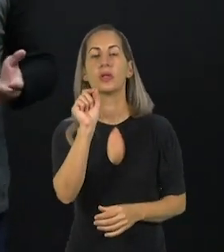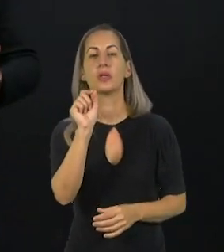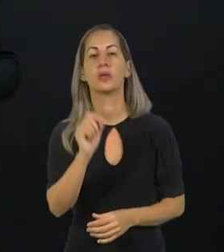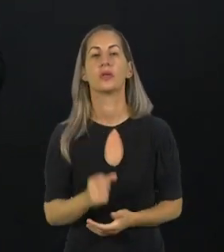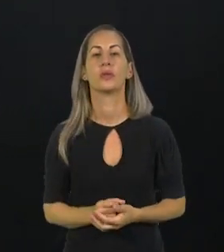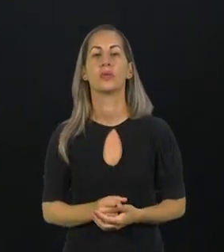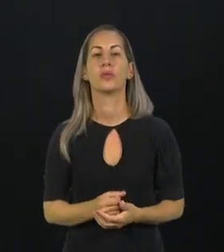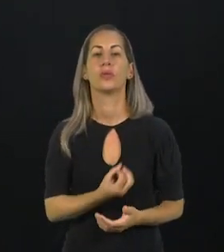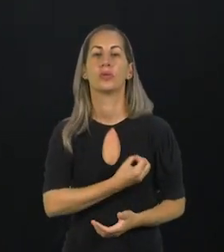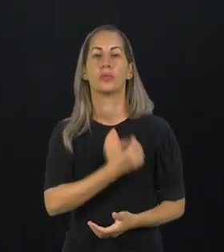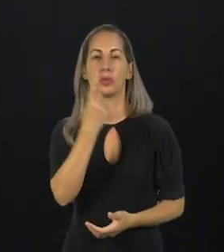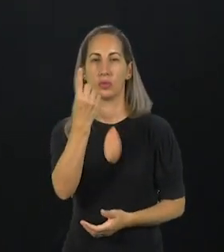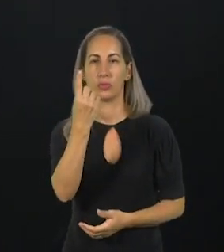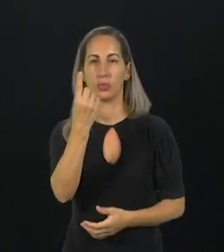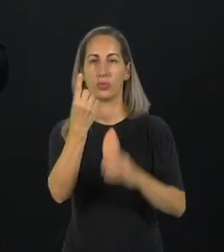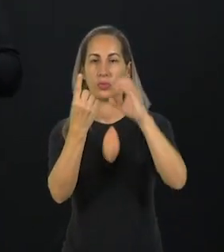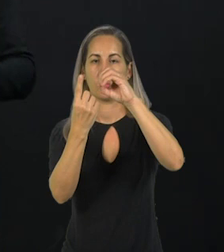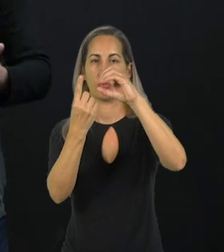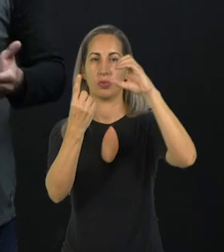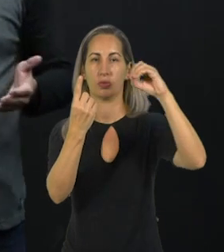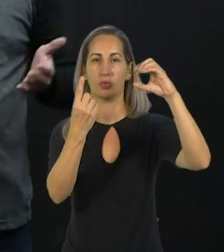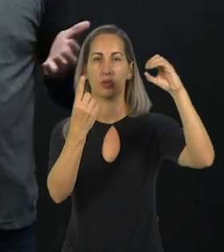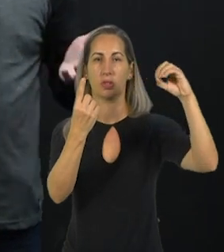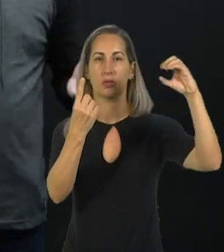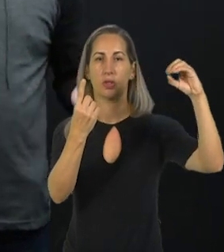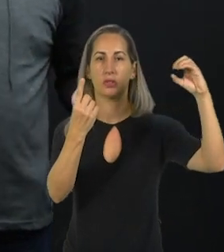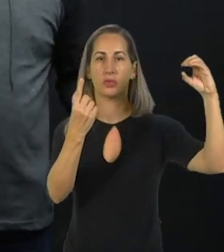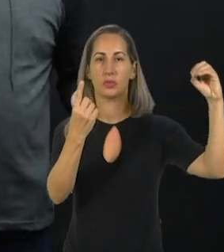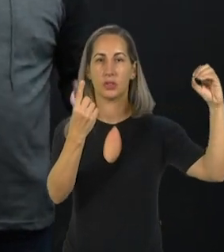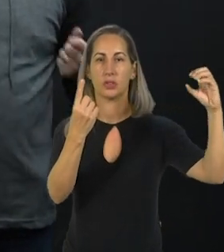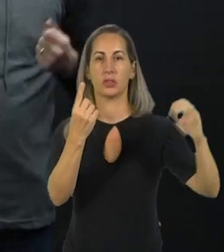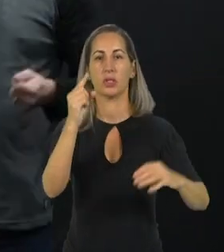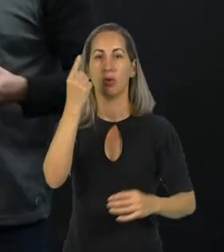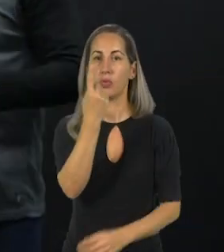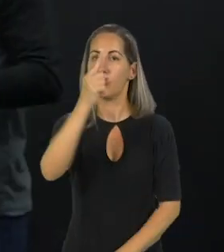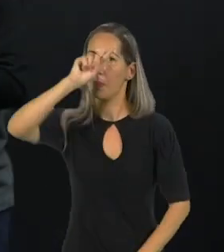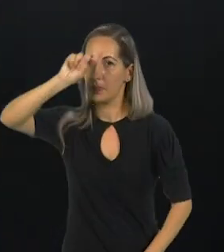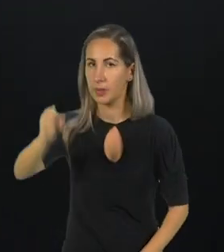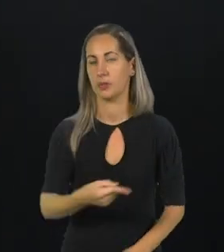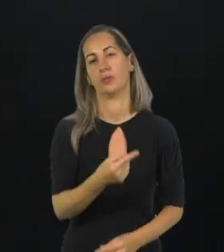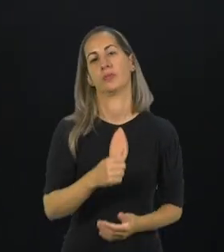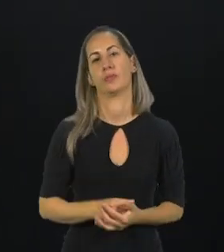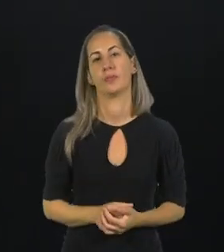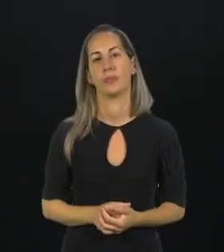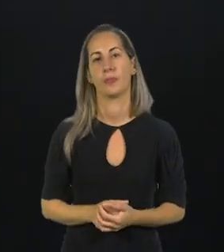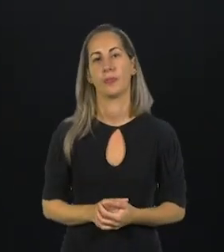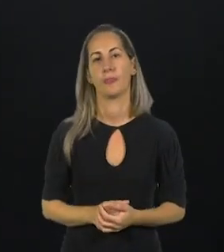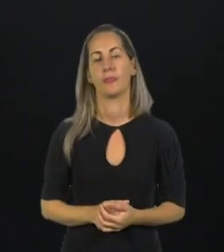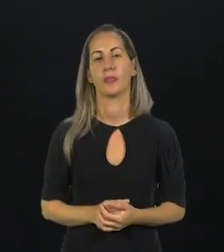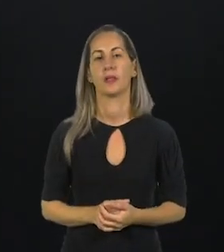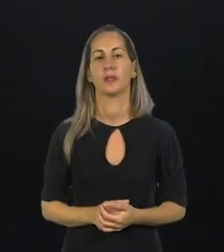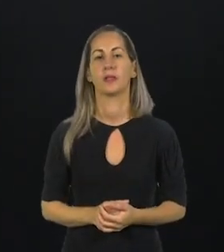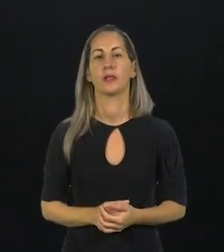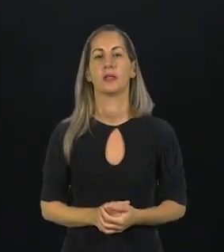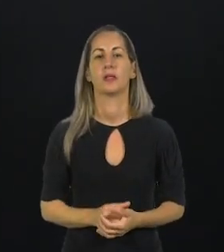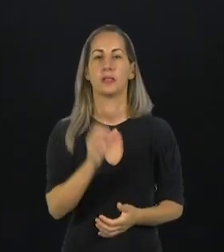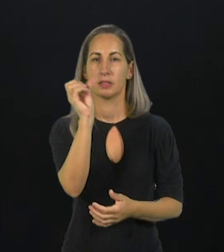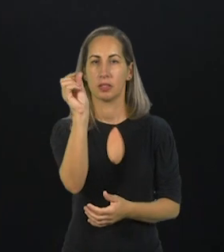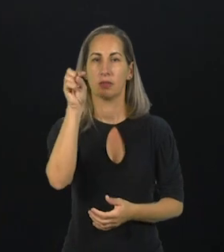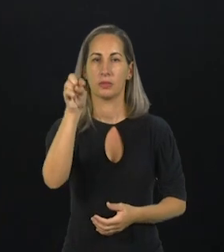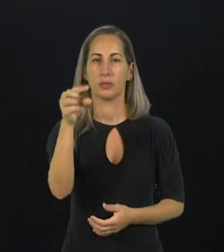o número 1 seguido de 6 zeros equivale a 1 milhão. Então nós temos a seguinte fração,